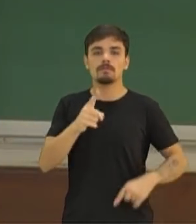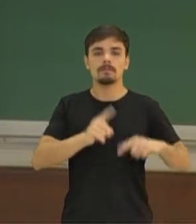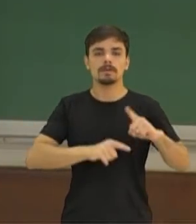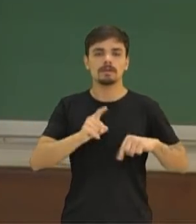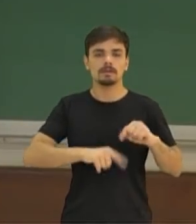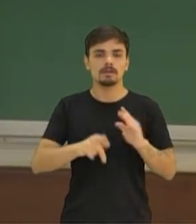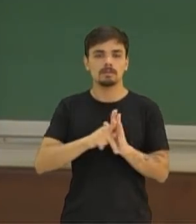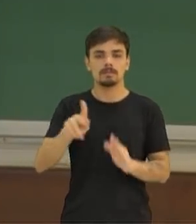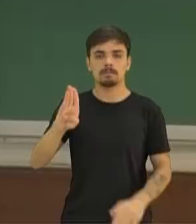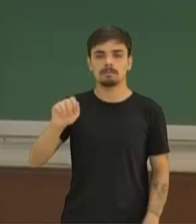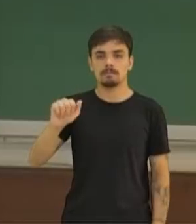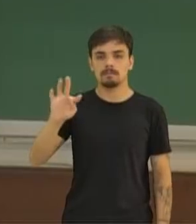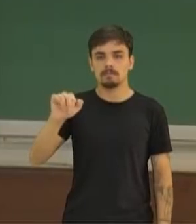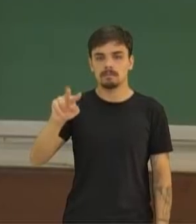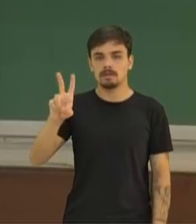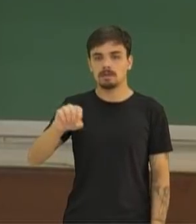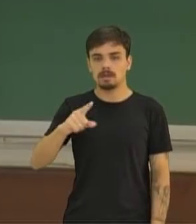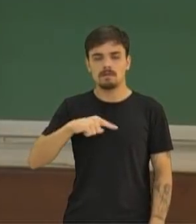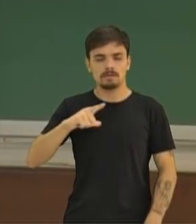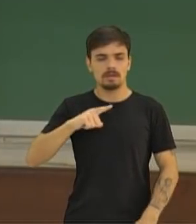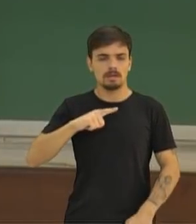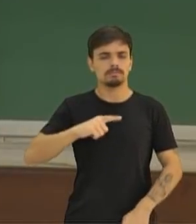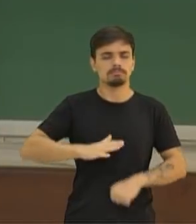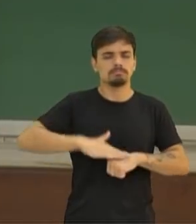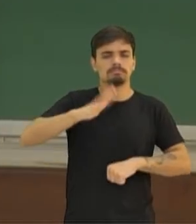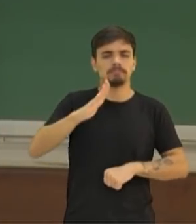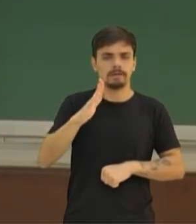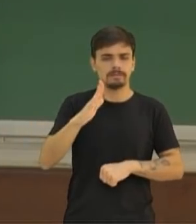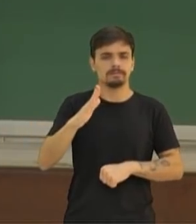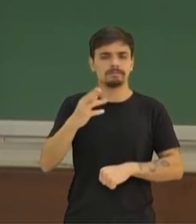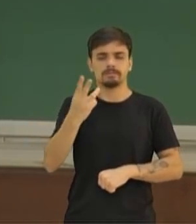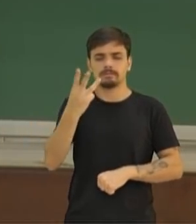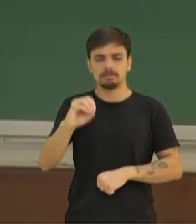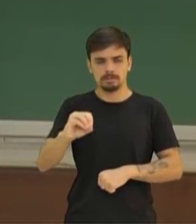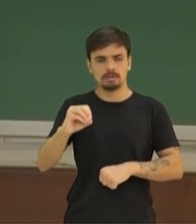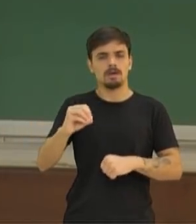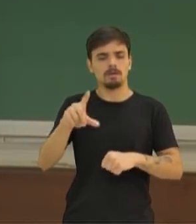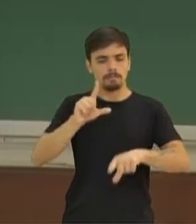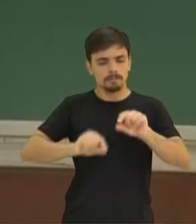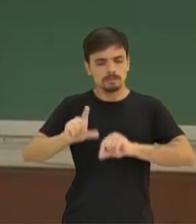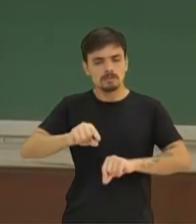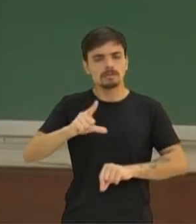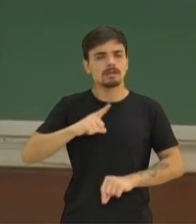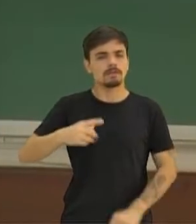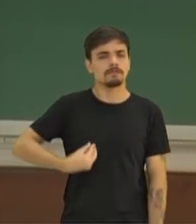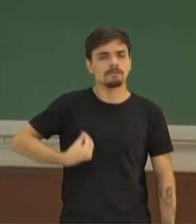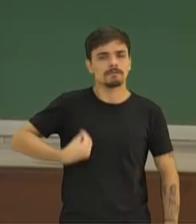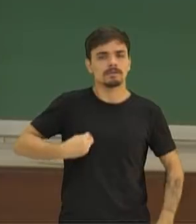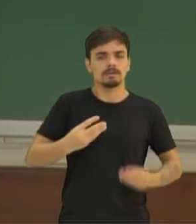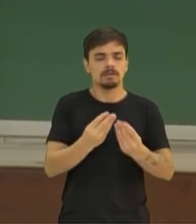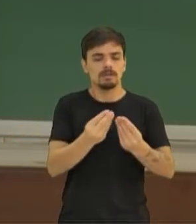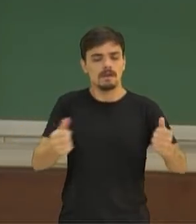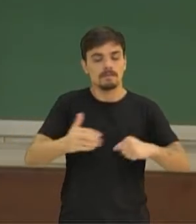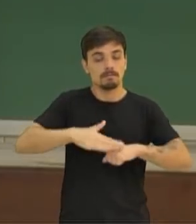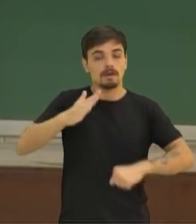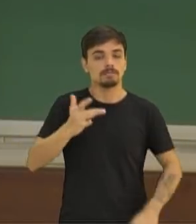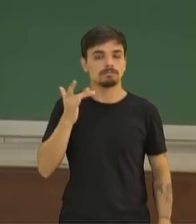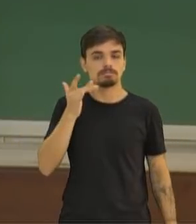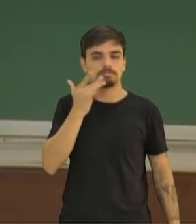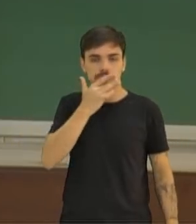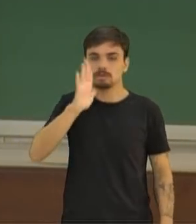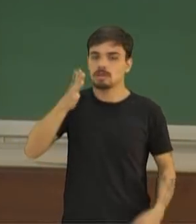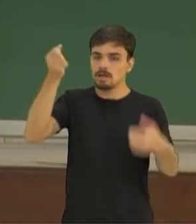Light. Mais de 30 opções para você viver uma vida mais leve e muito mais gostosa. Nós já